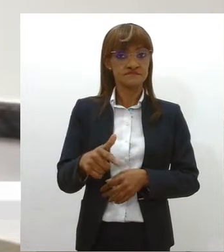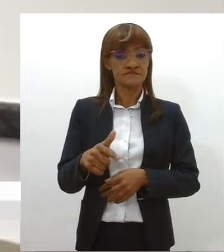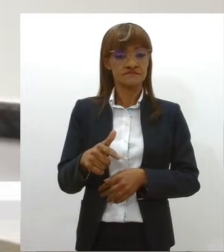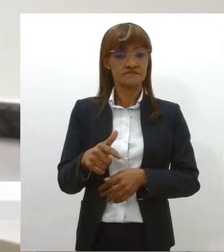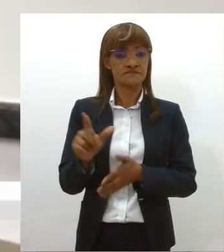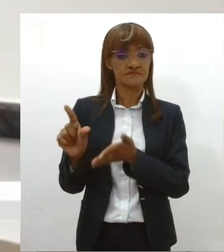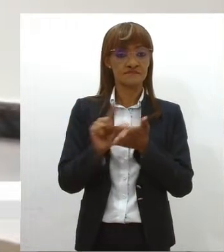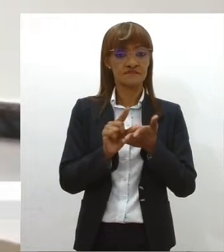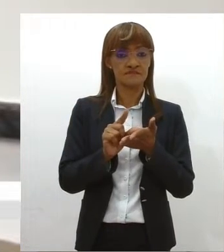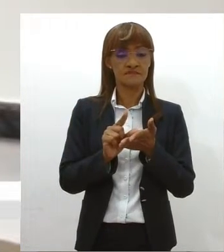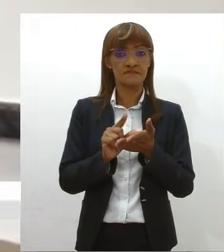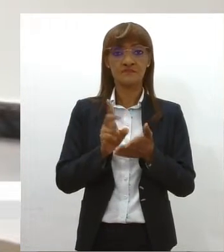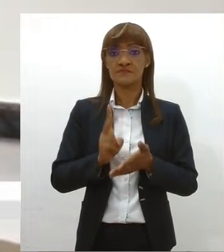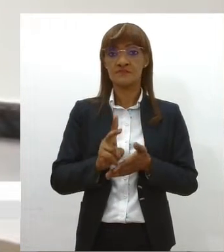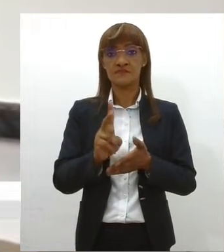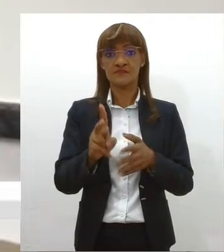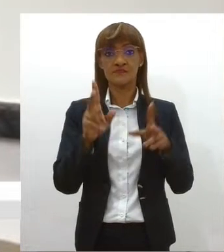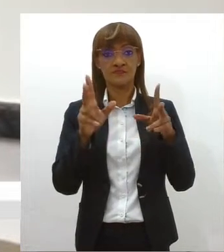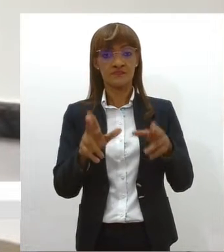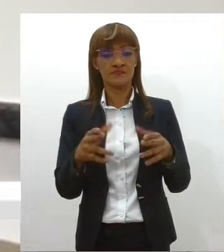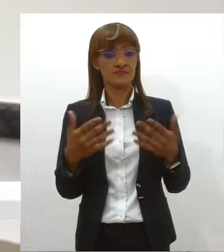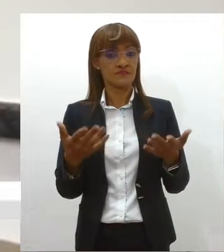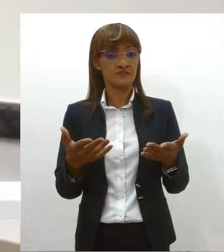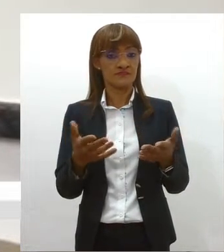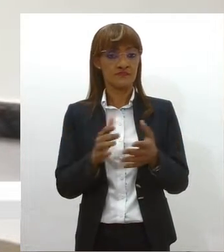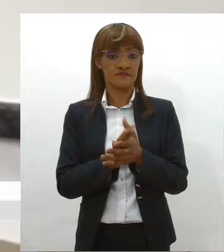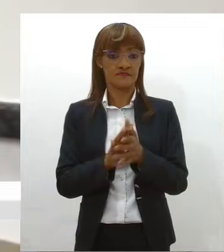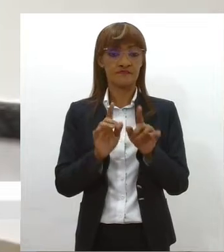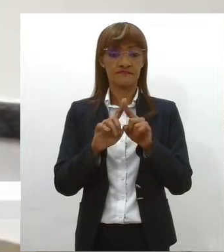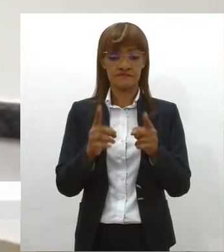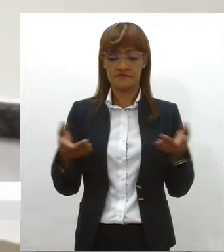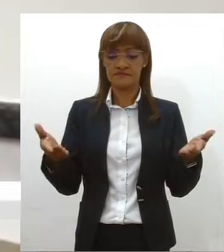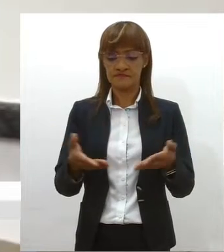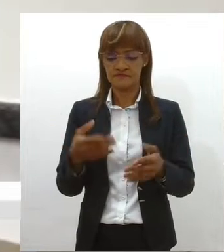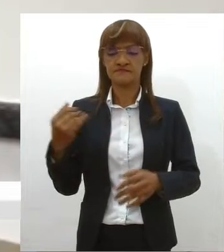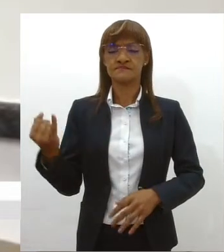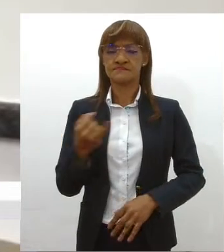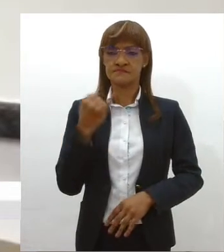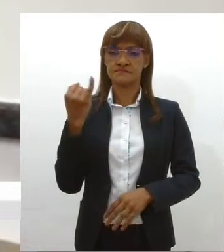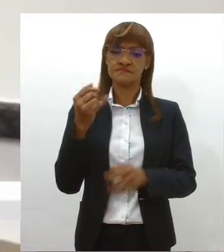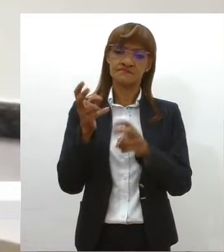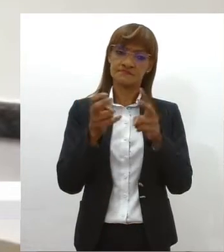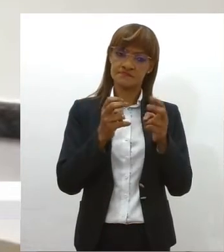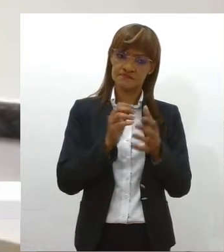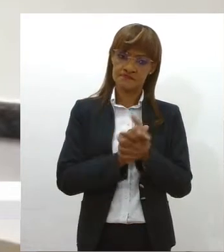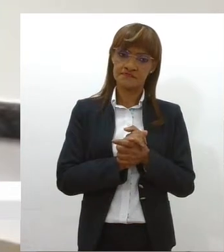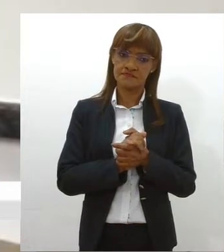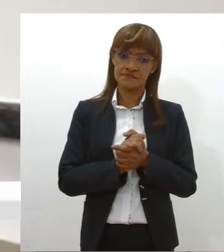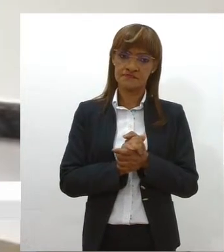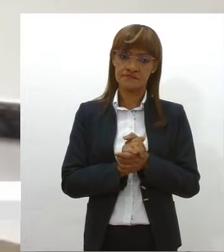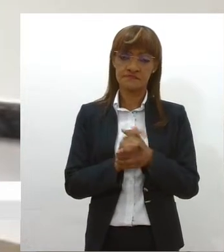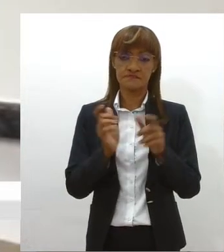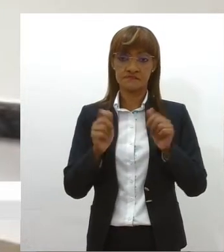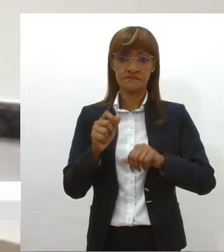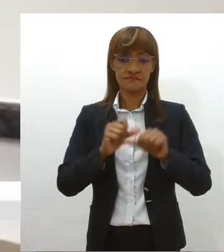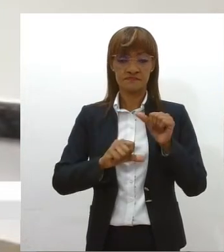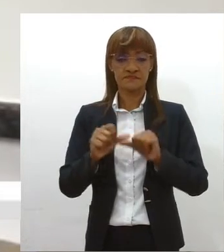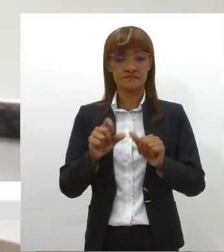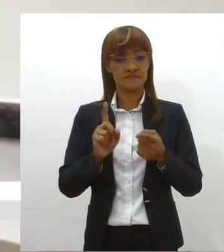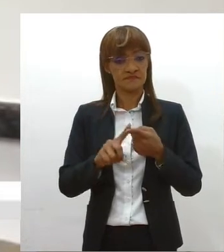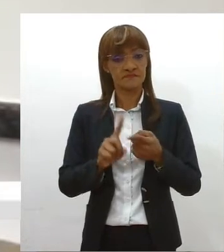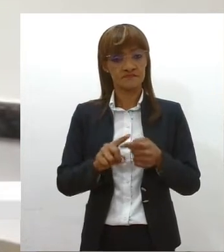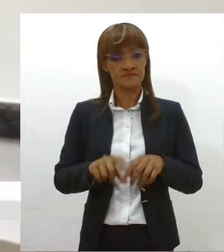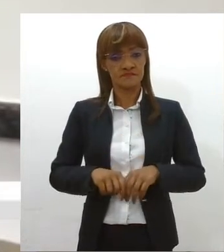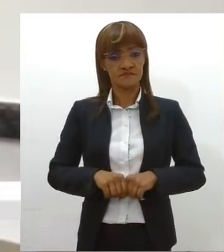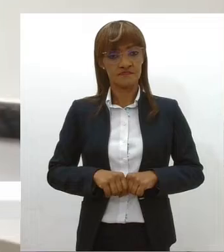começo da pandemia. Então, nós temos, sim, as vacinas são importantes, mas elas podem causar essa alteração momentânea, tá? Sim. Então, se